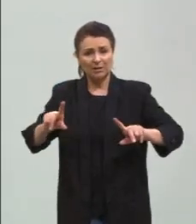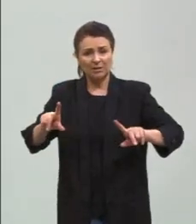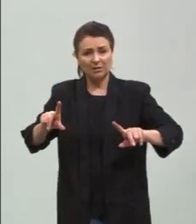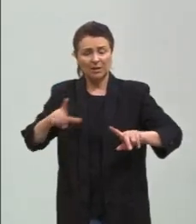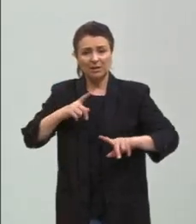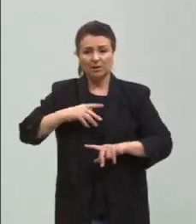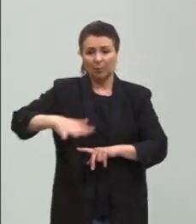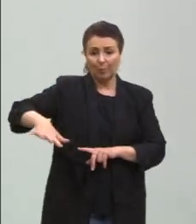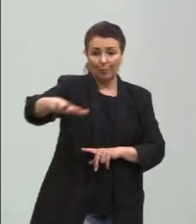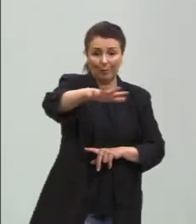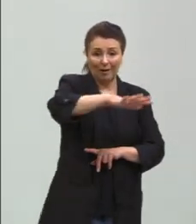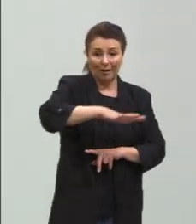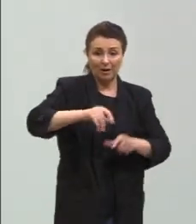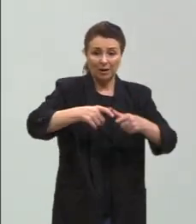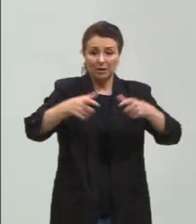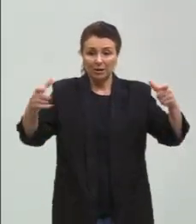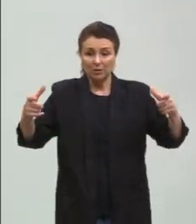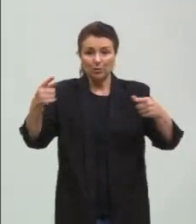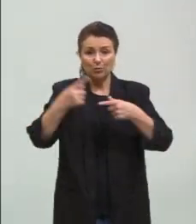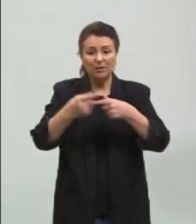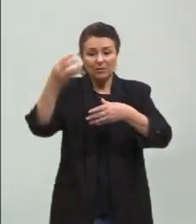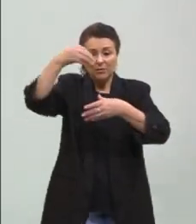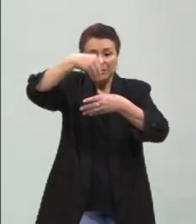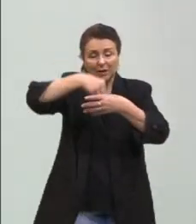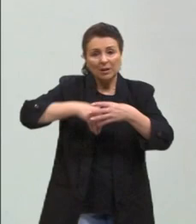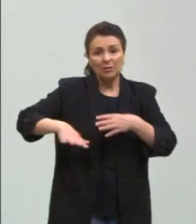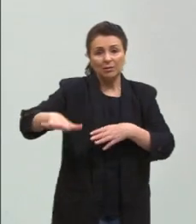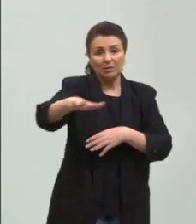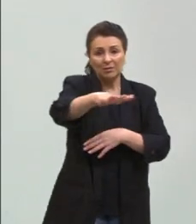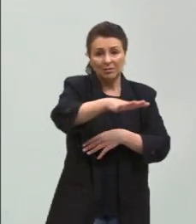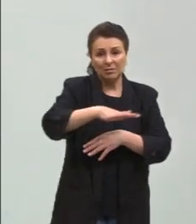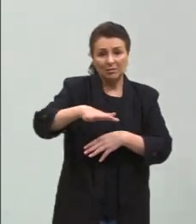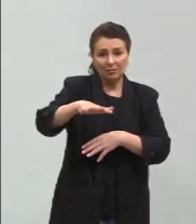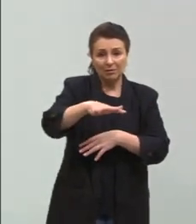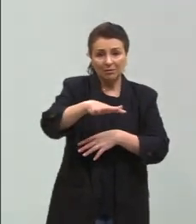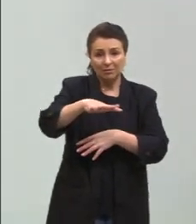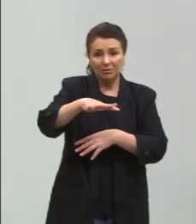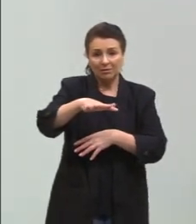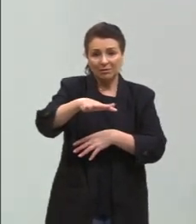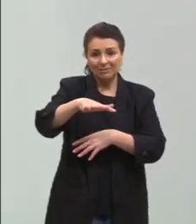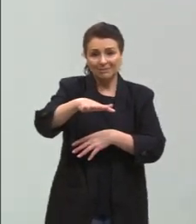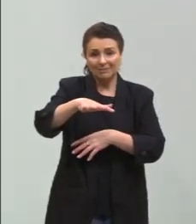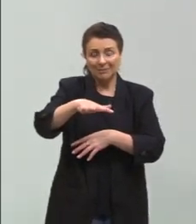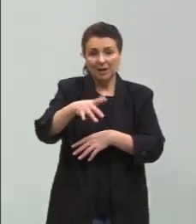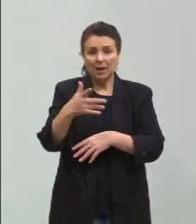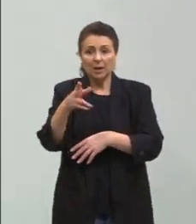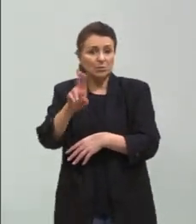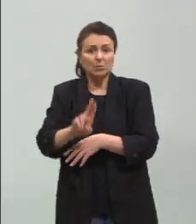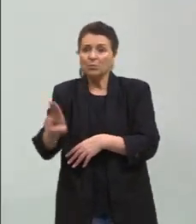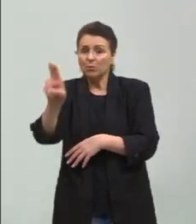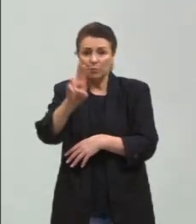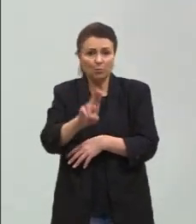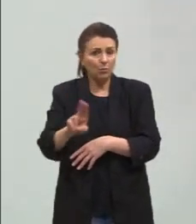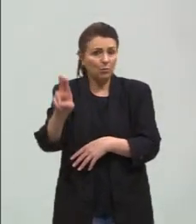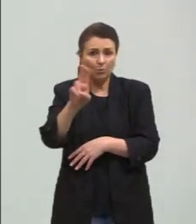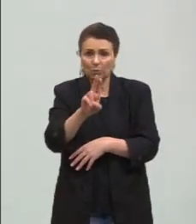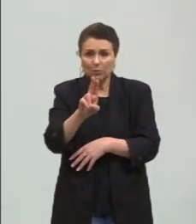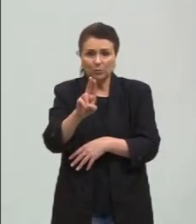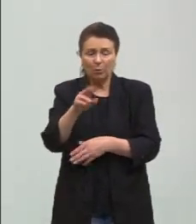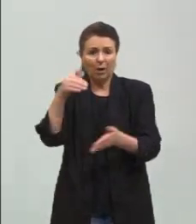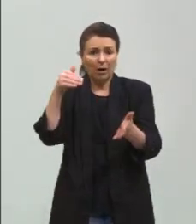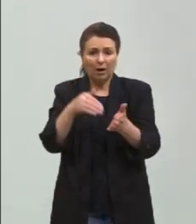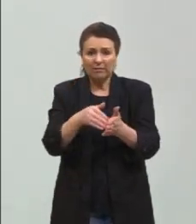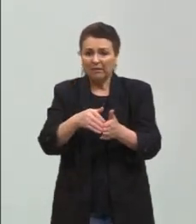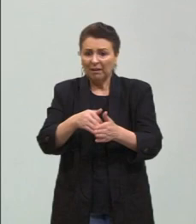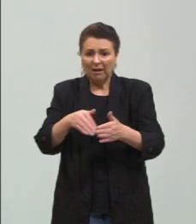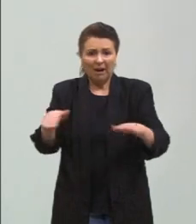muito grande porque eles são inseridos nessa área né eles não não chegam não não utilizam a área até exauri não eles